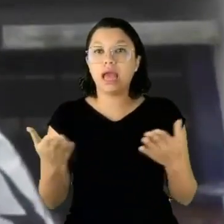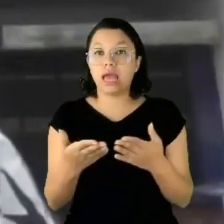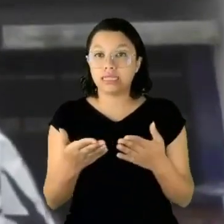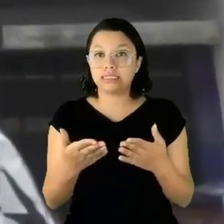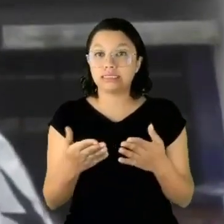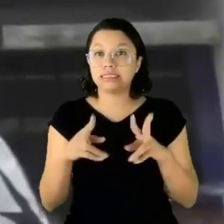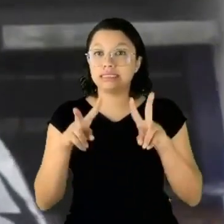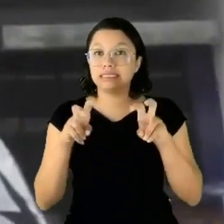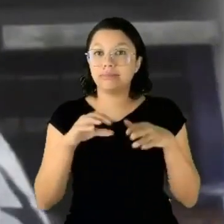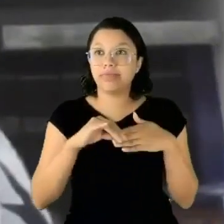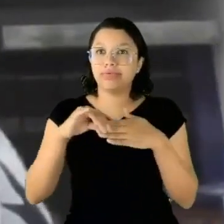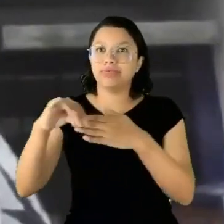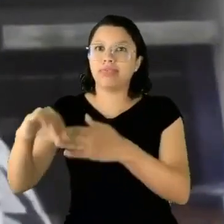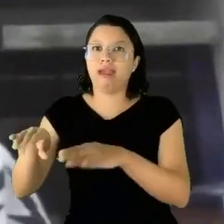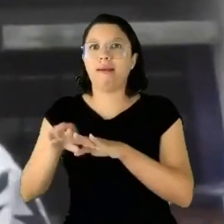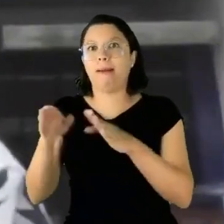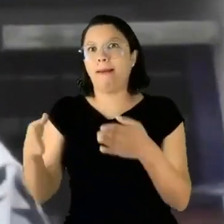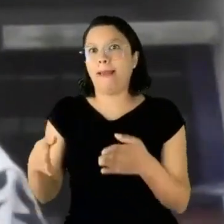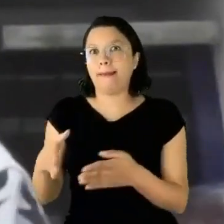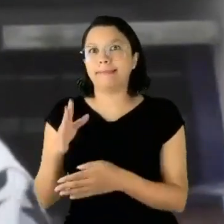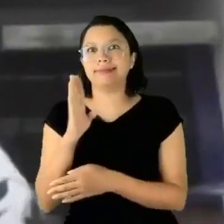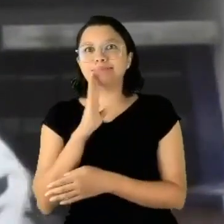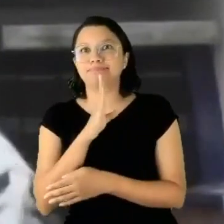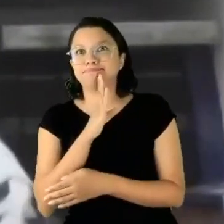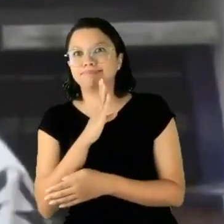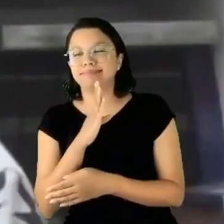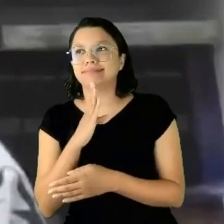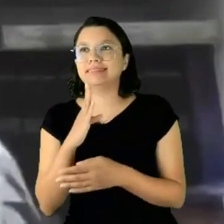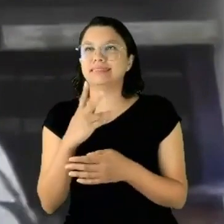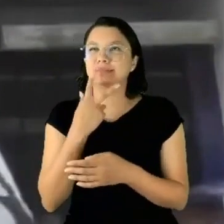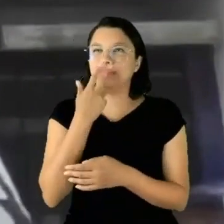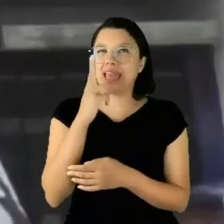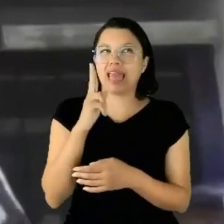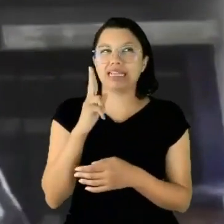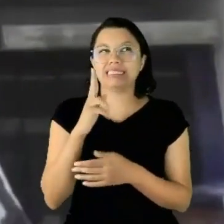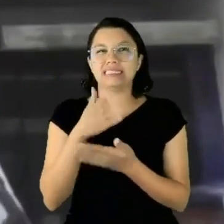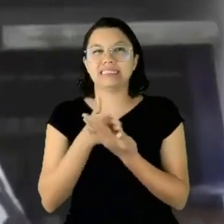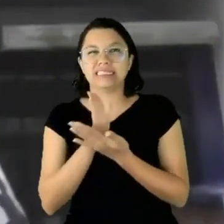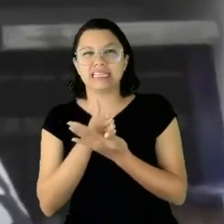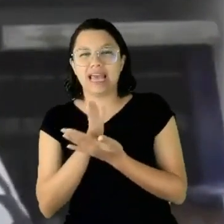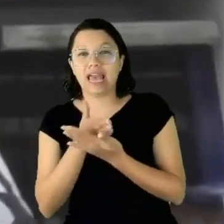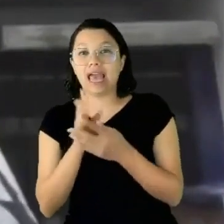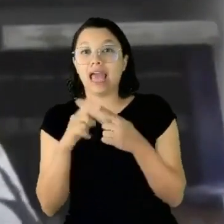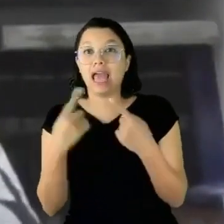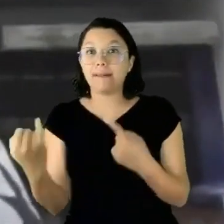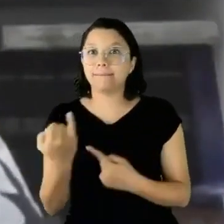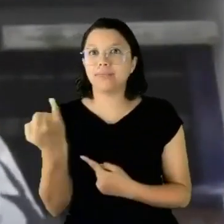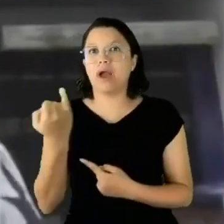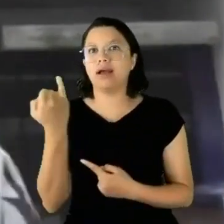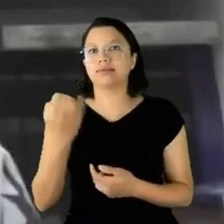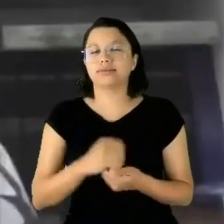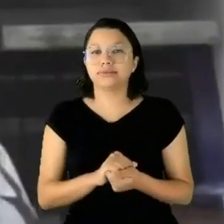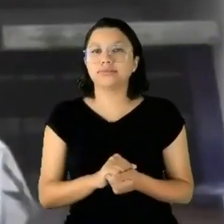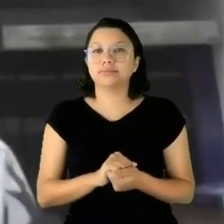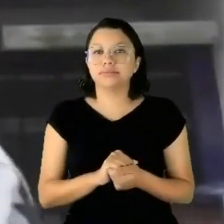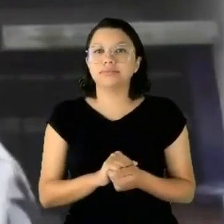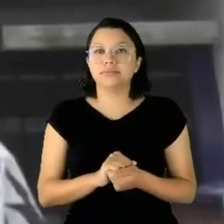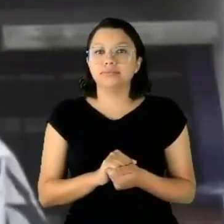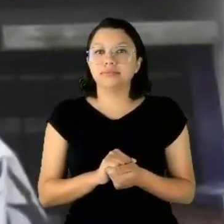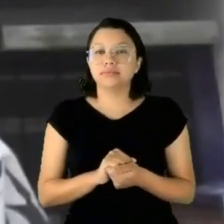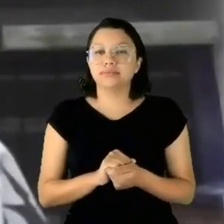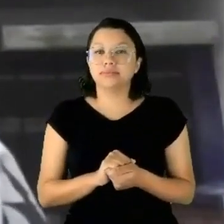bar, é um tema que parece chato, mas é muito importante e acaba